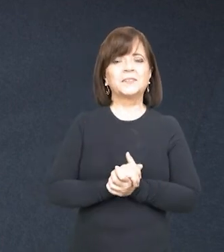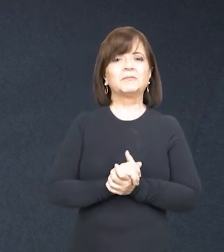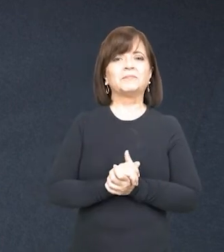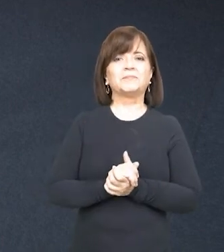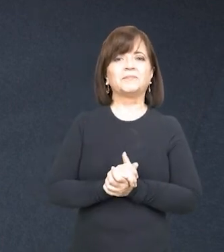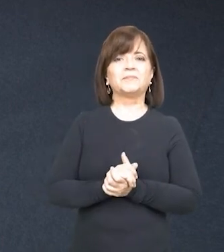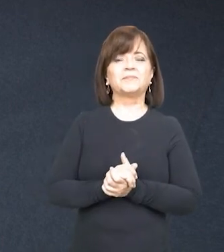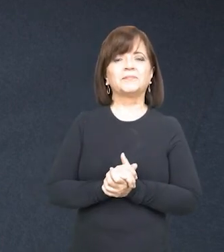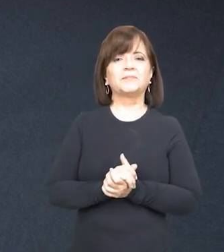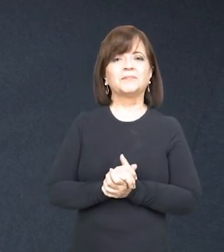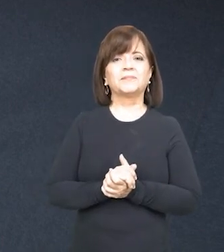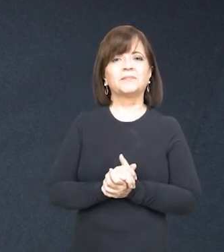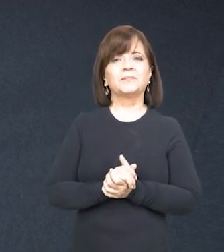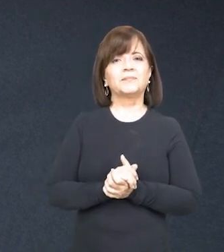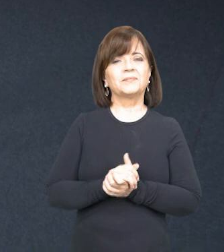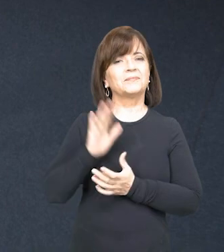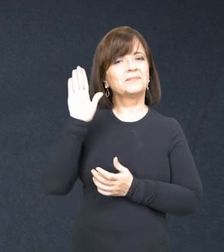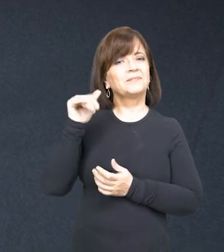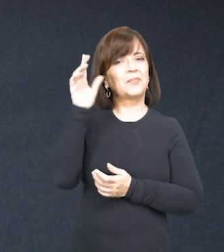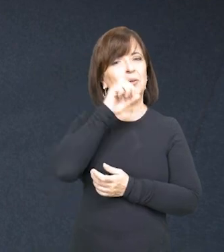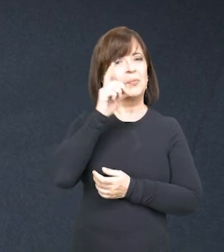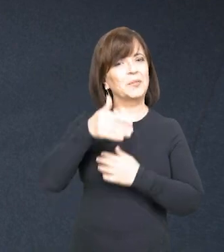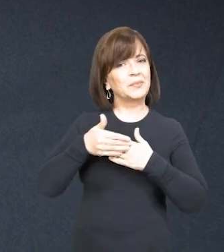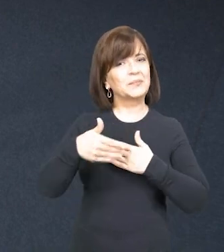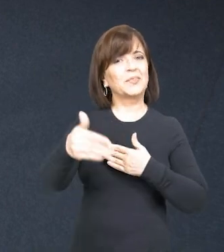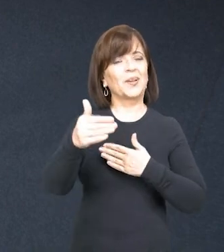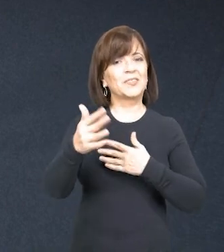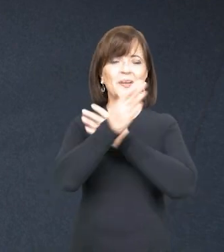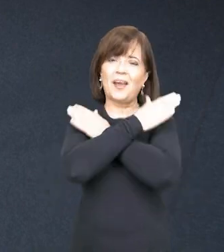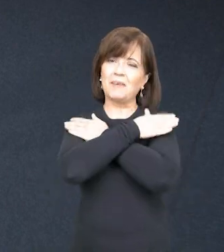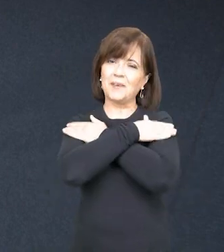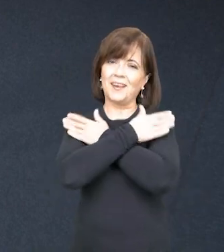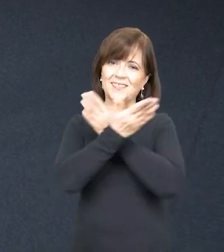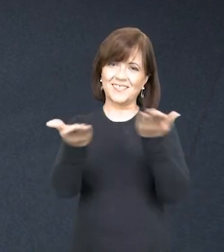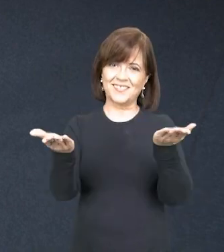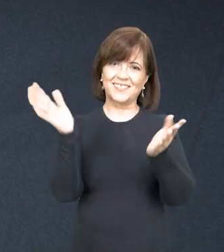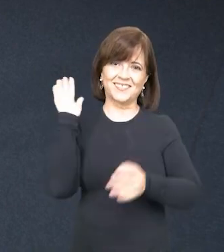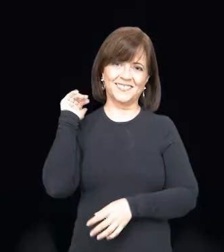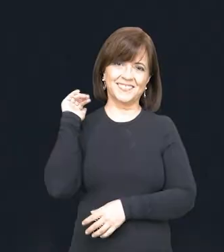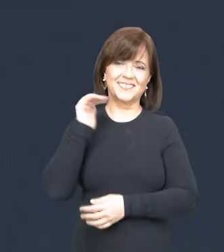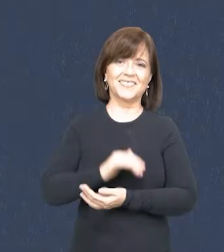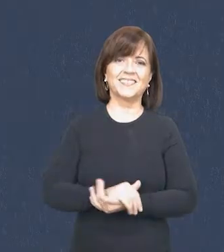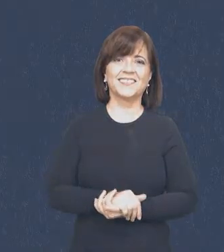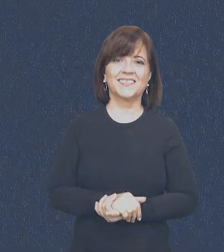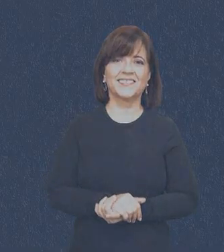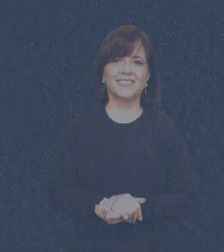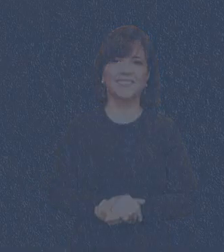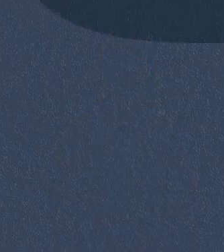Spotify e iTunes. Até domingo que vem. Um abraço, até mais!